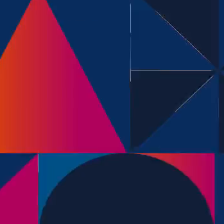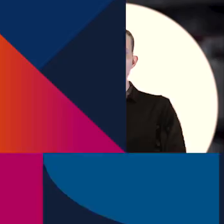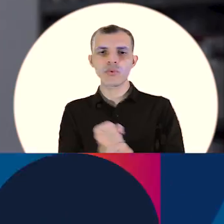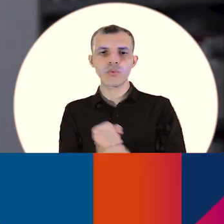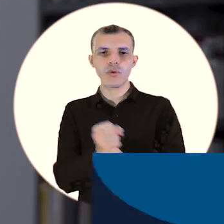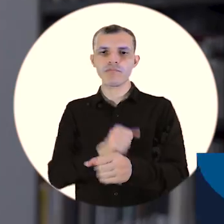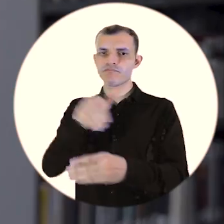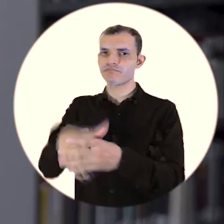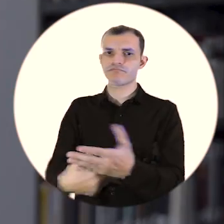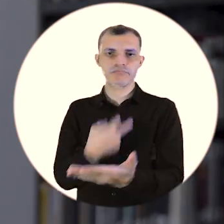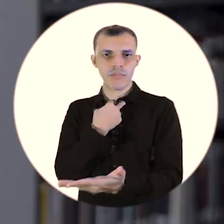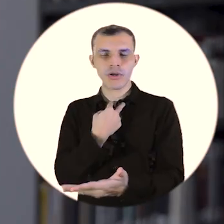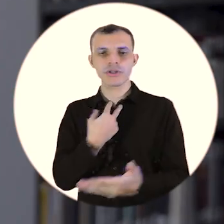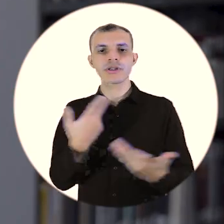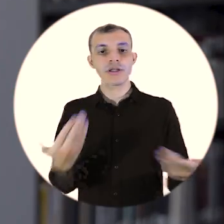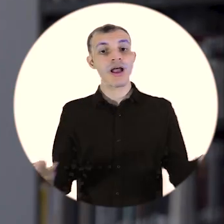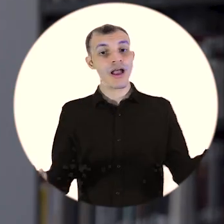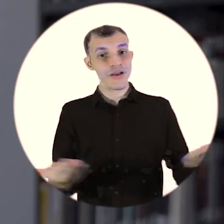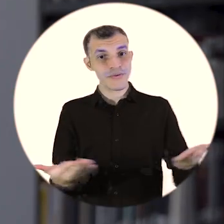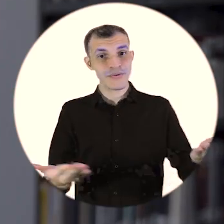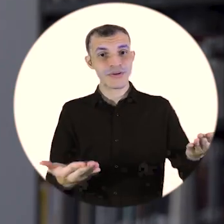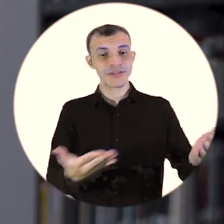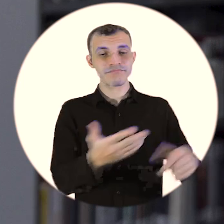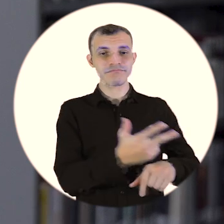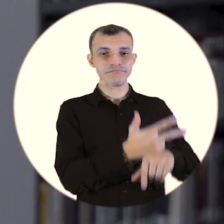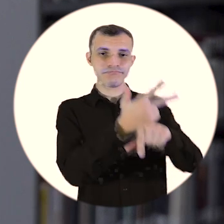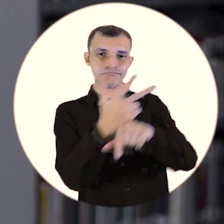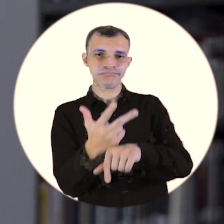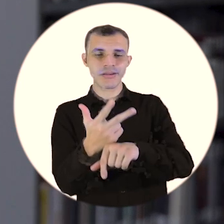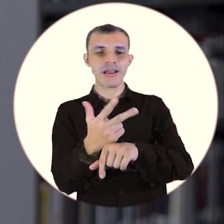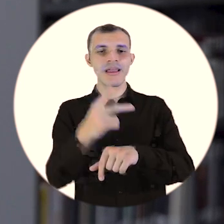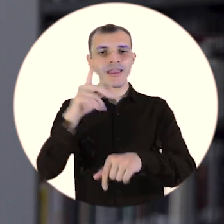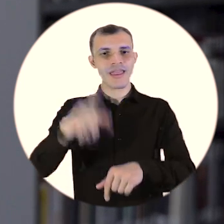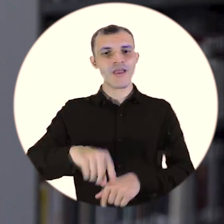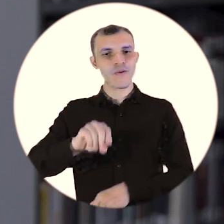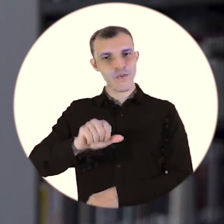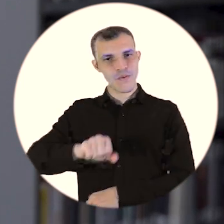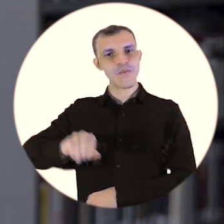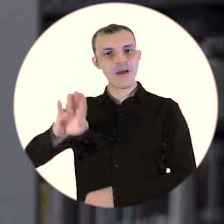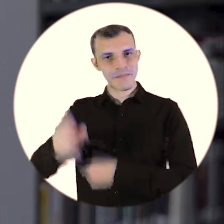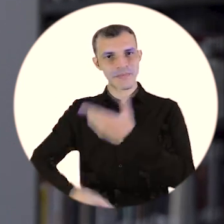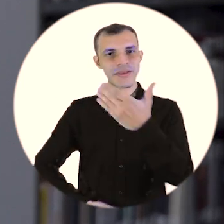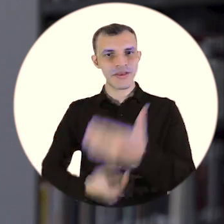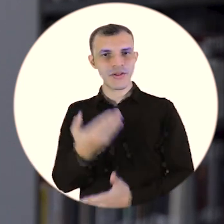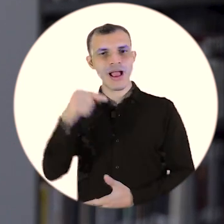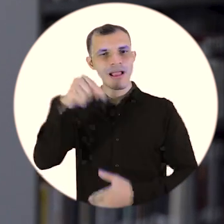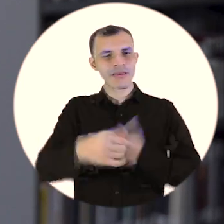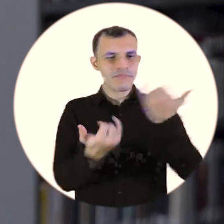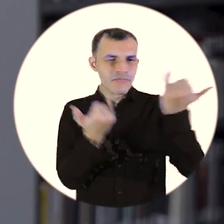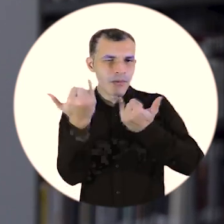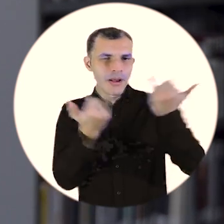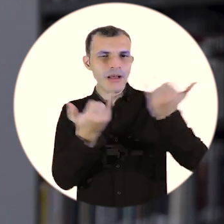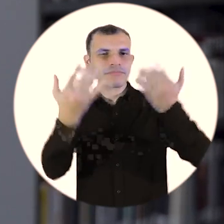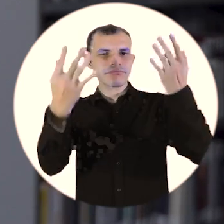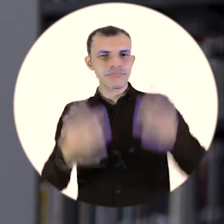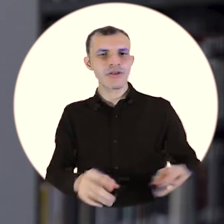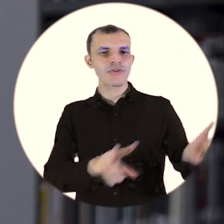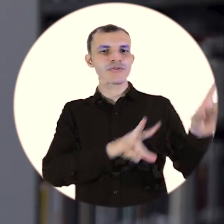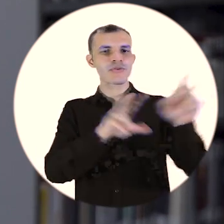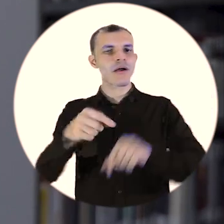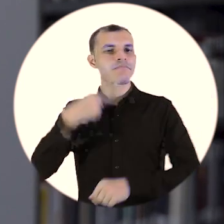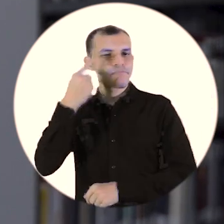anos. Este programa é mais uma produção da Ordem dos Advogados do Brasil. Aqui você fica por dentro das informações